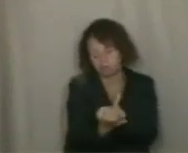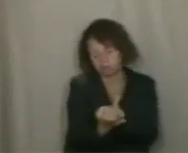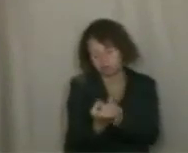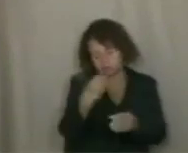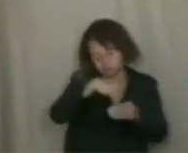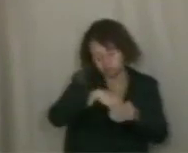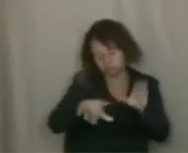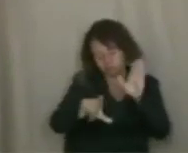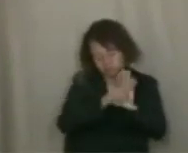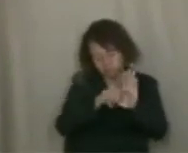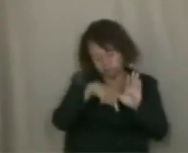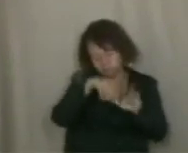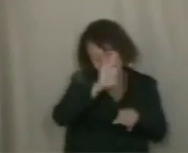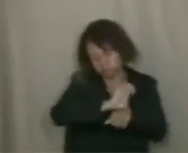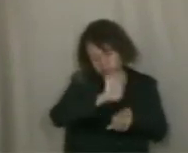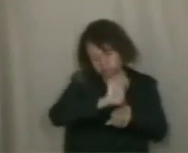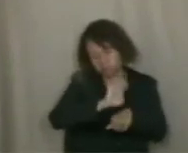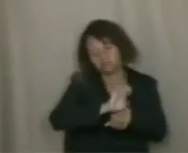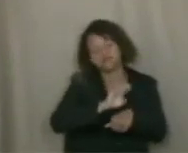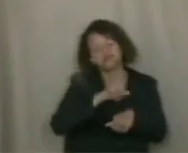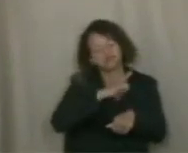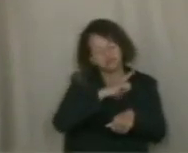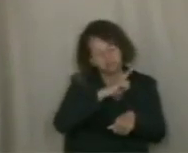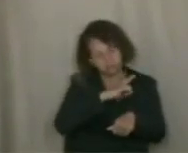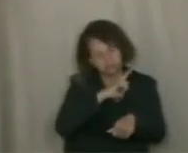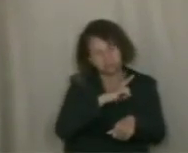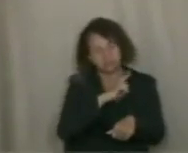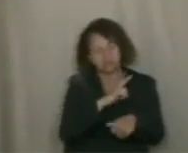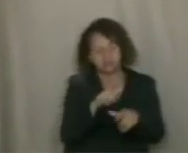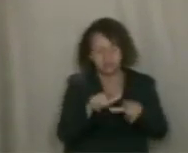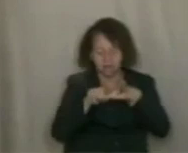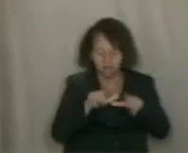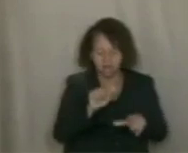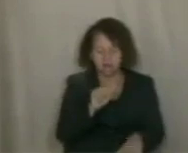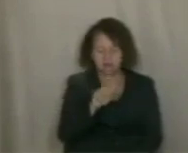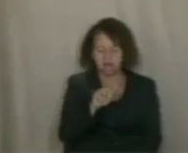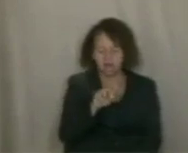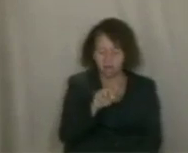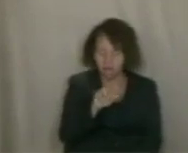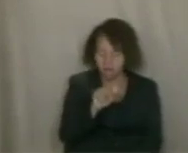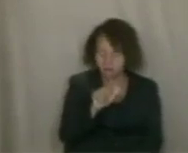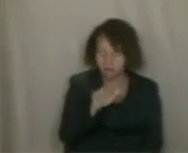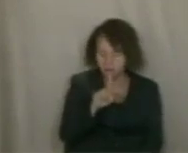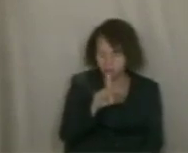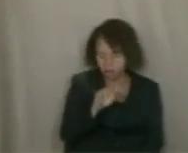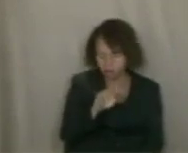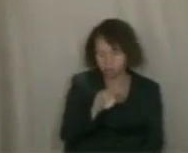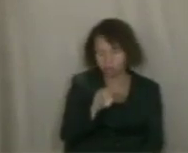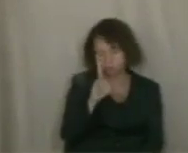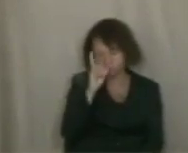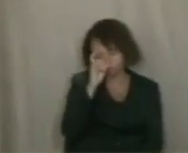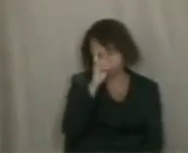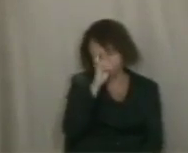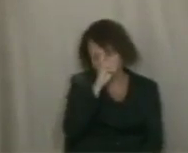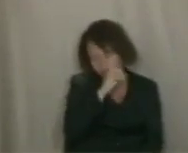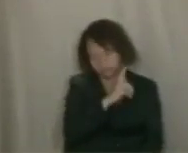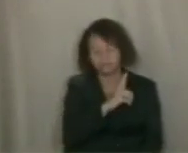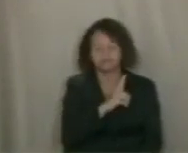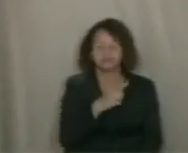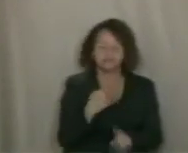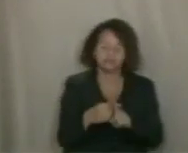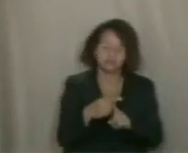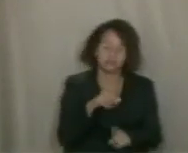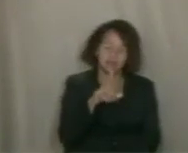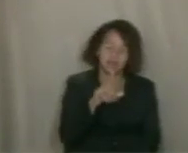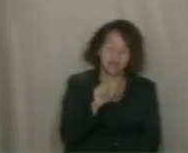lei estadual, prevê que elas andem com um laudo, e a gente sabe quão mais difícil é andar com laudo, geralmente um